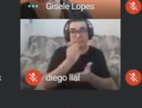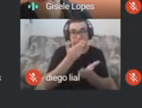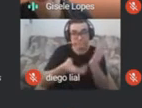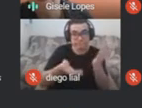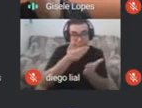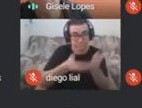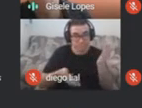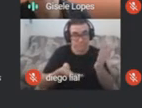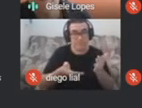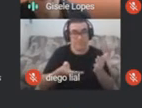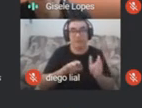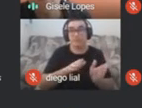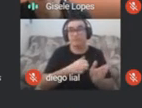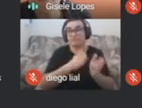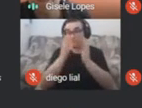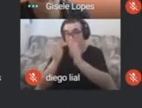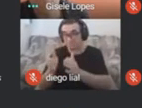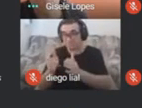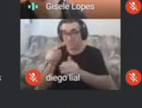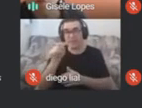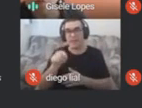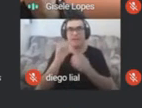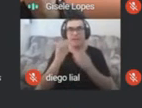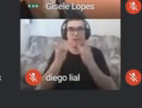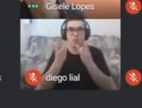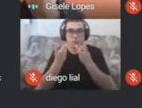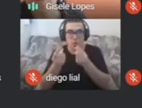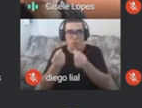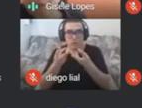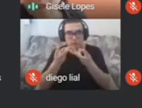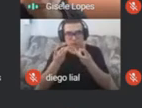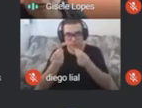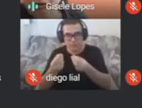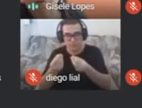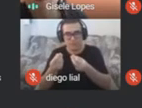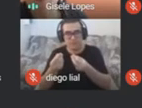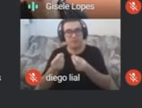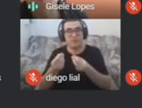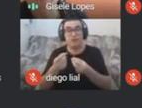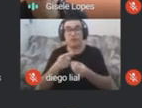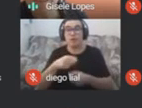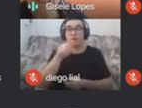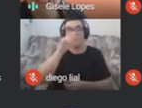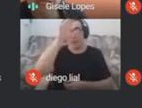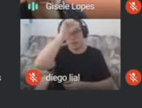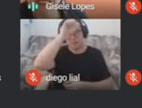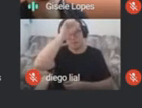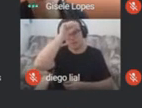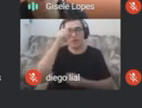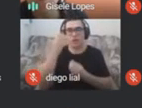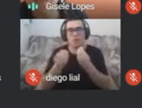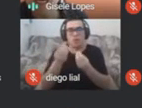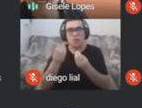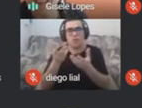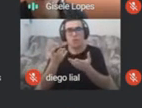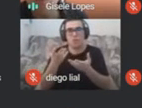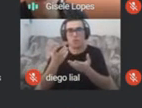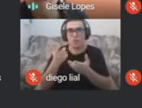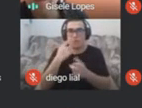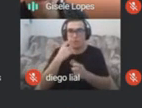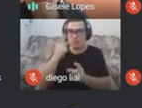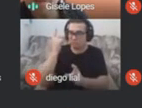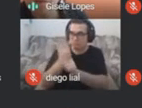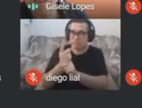quantitativa, vocês vão aprender sobre como quantificar, ou seja, como determinar a